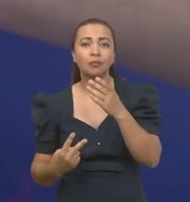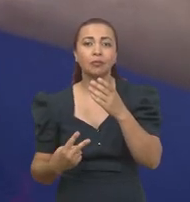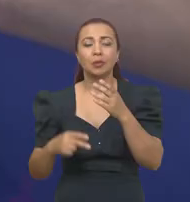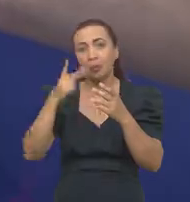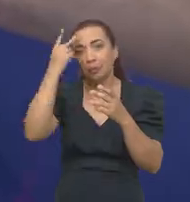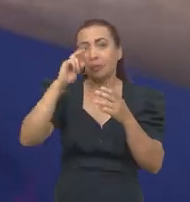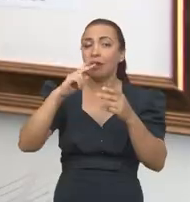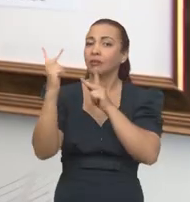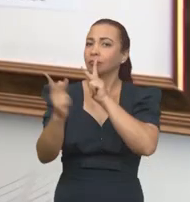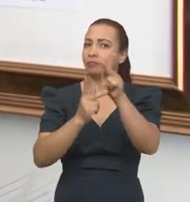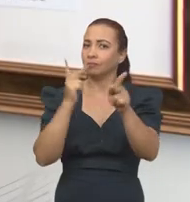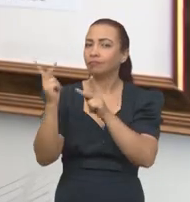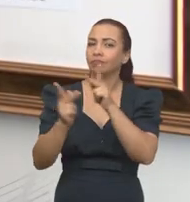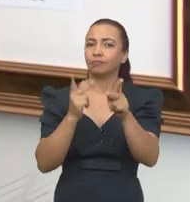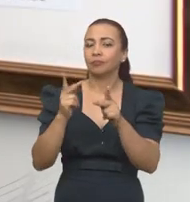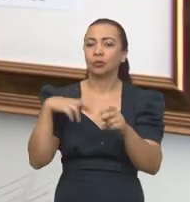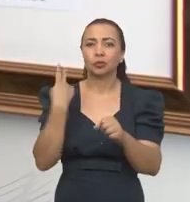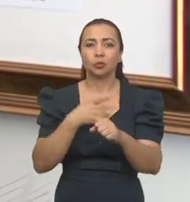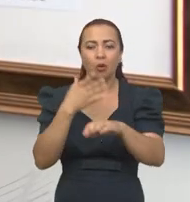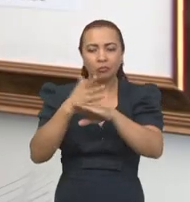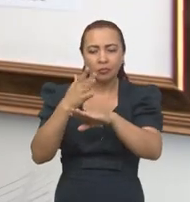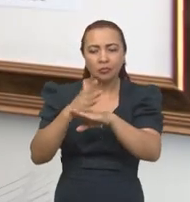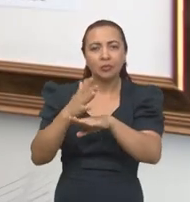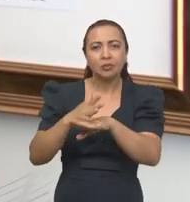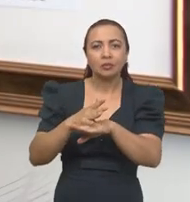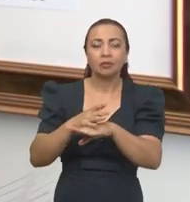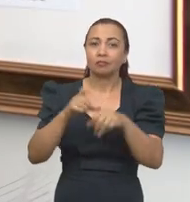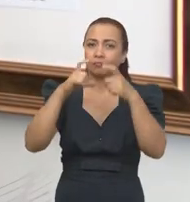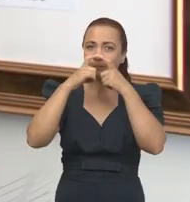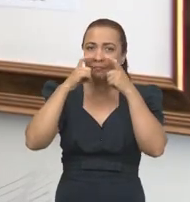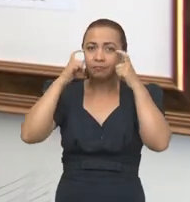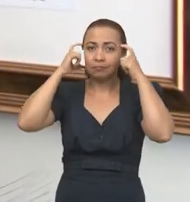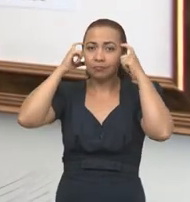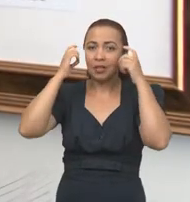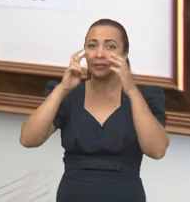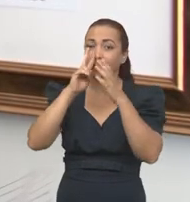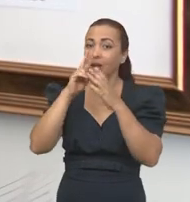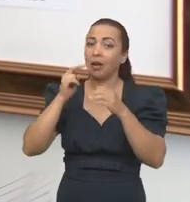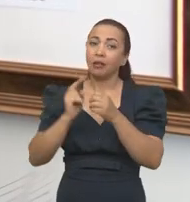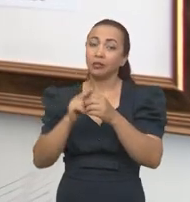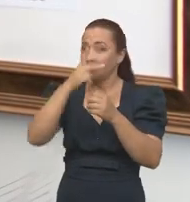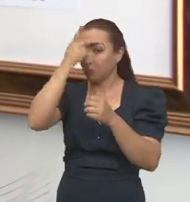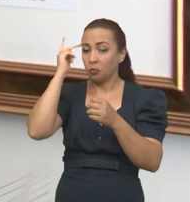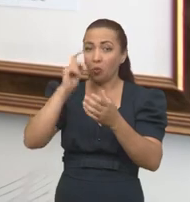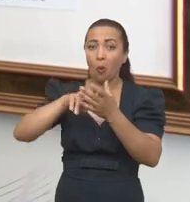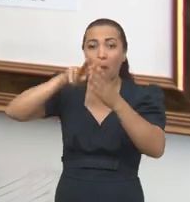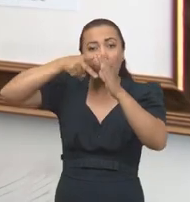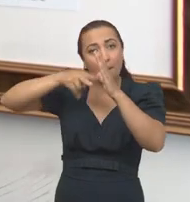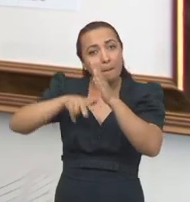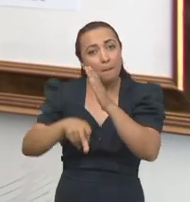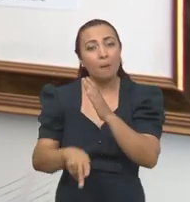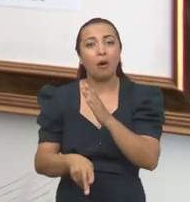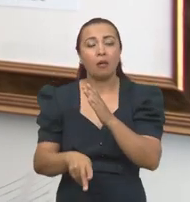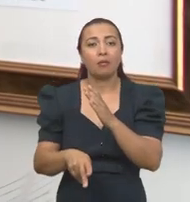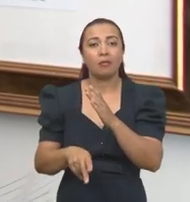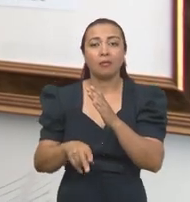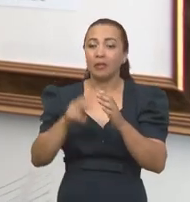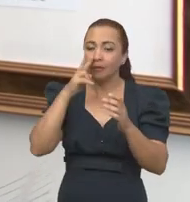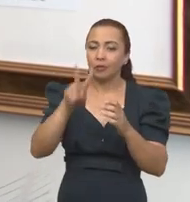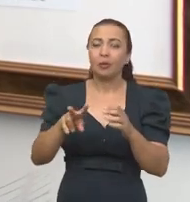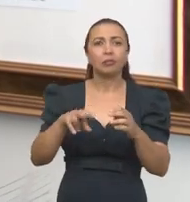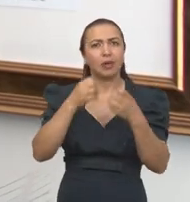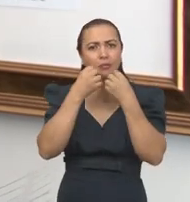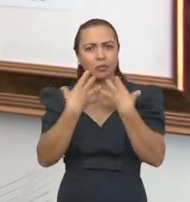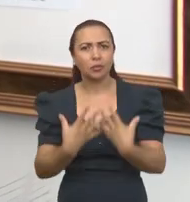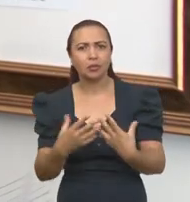massa de assistência ventilatória e nós testamos essa máscara de mergulho e é realmente a gente viu com essa massa era ficais